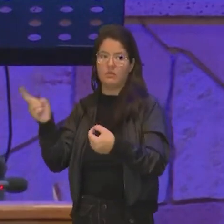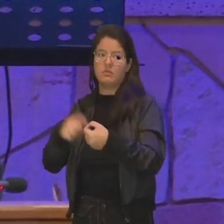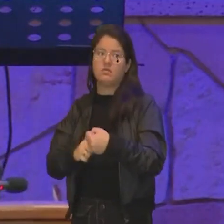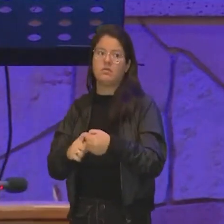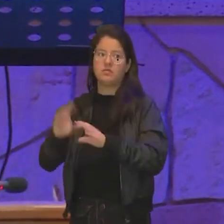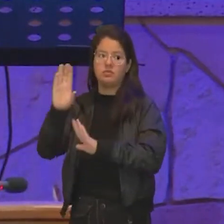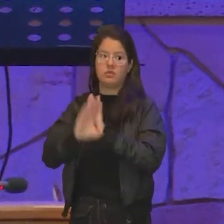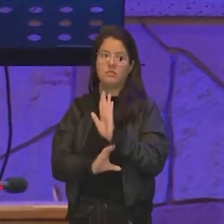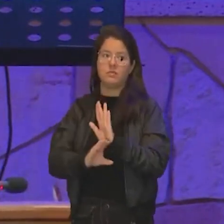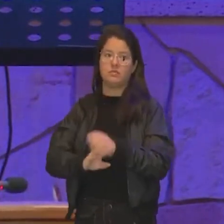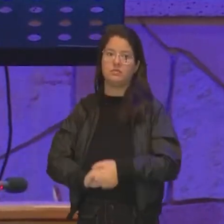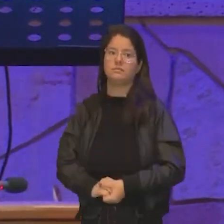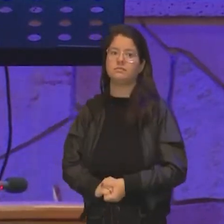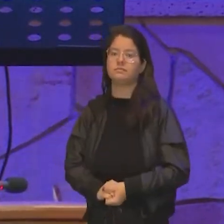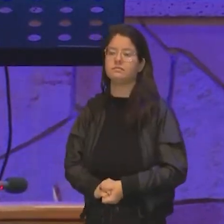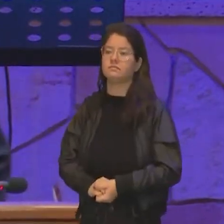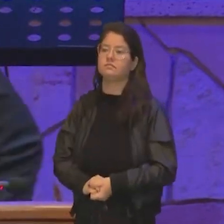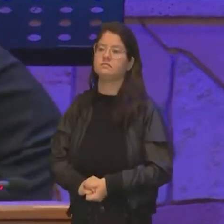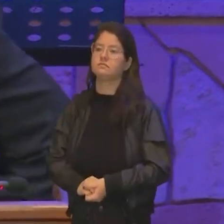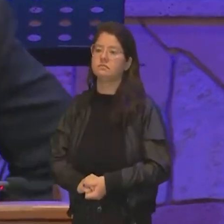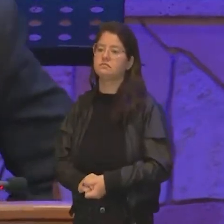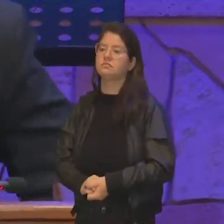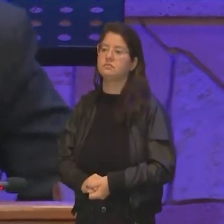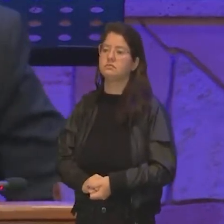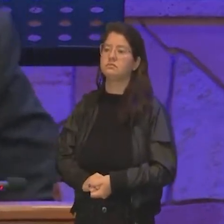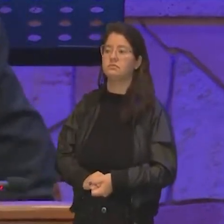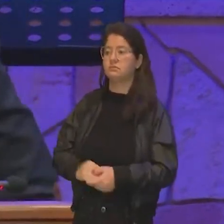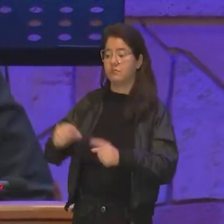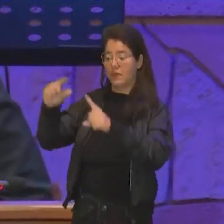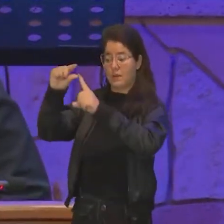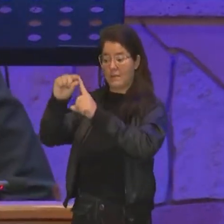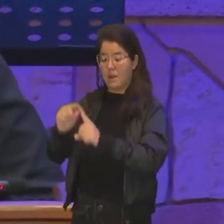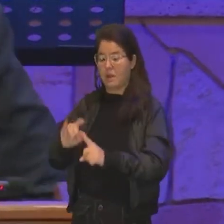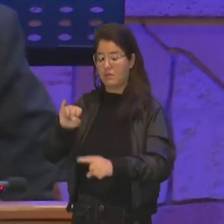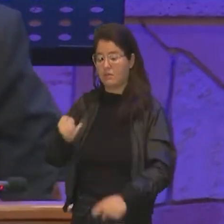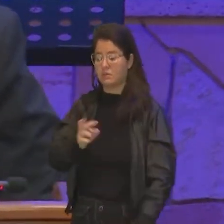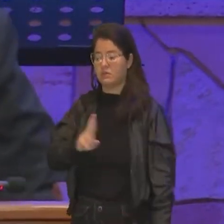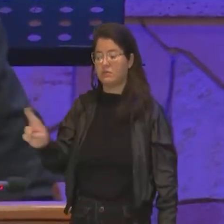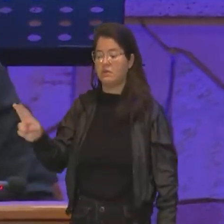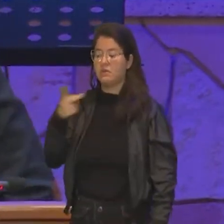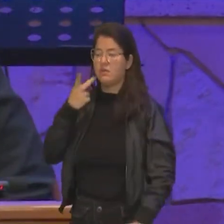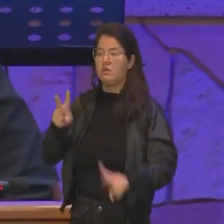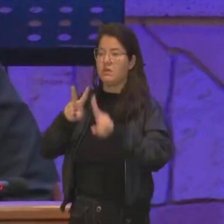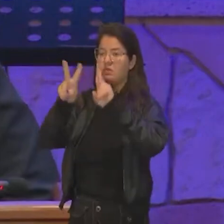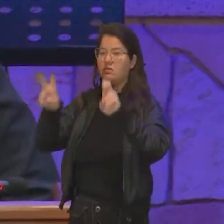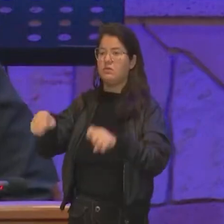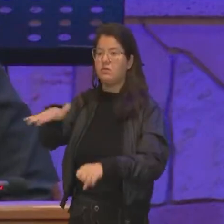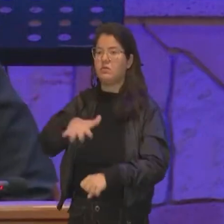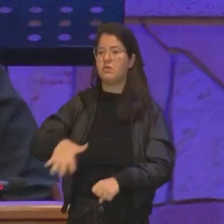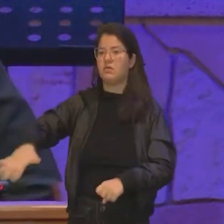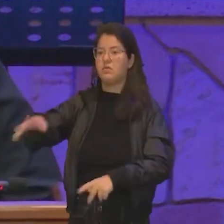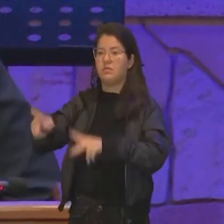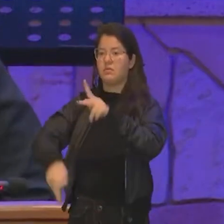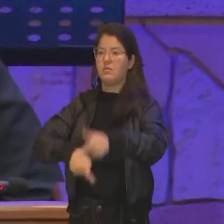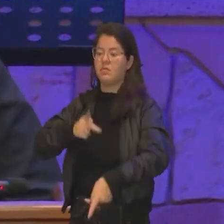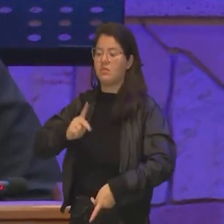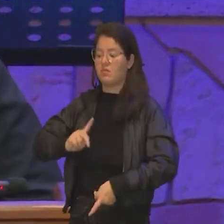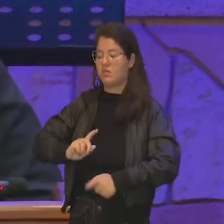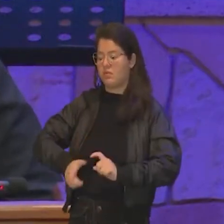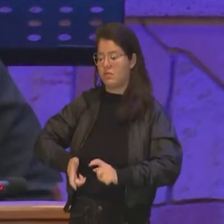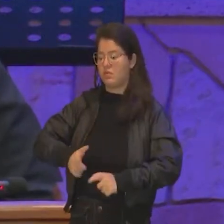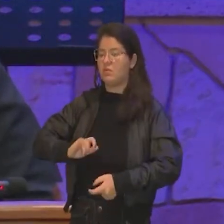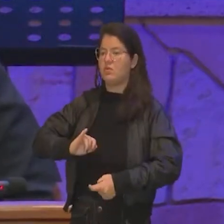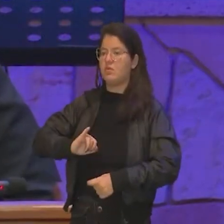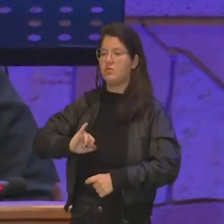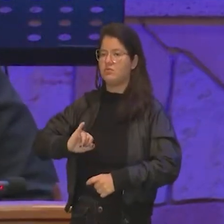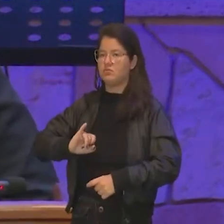nesse texto. Palavra que veio a Jeremias acerca de todo o povo de Judá no quarto ano de